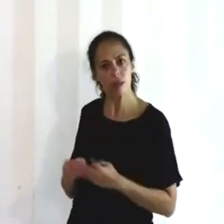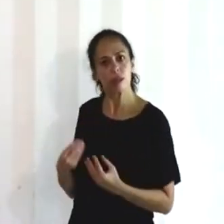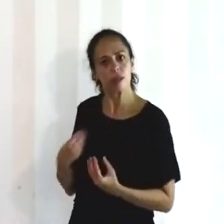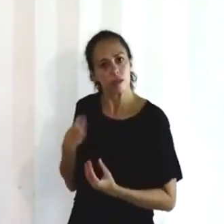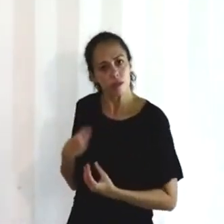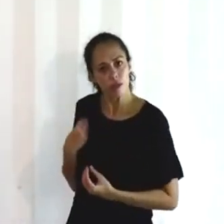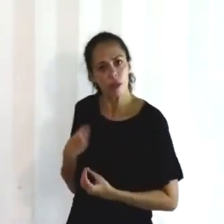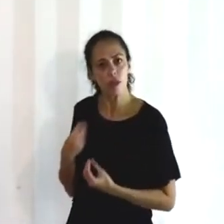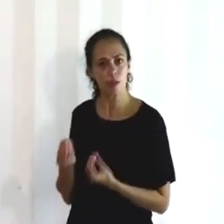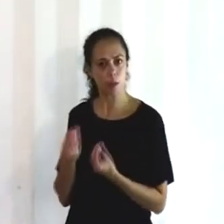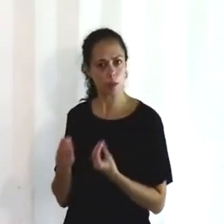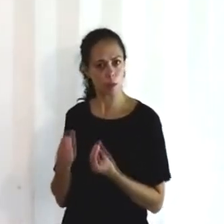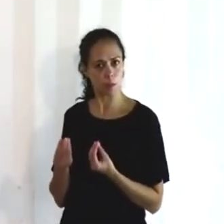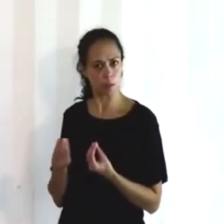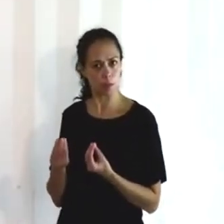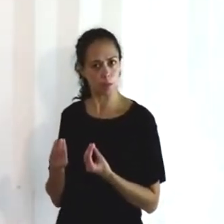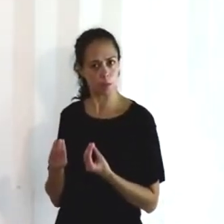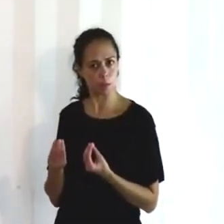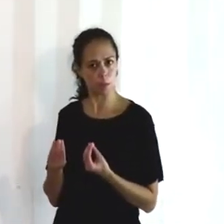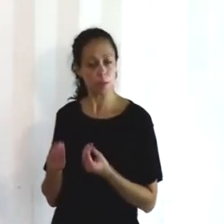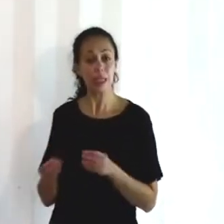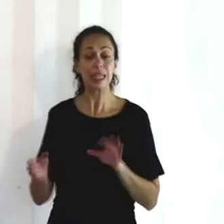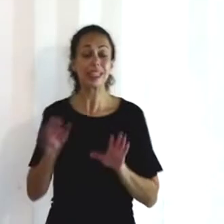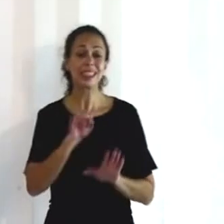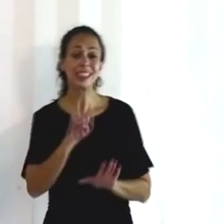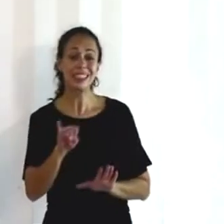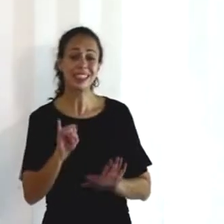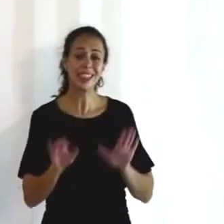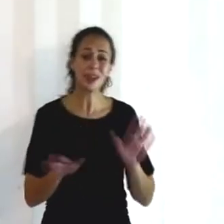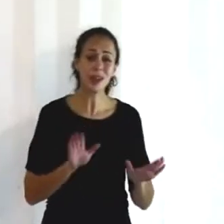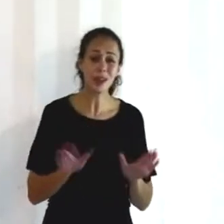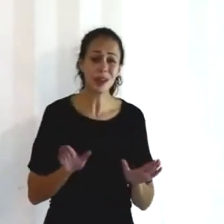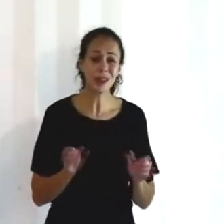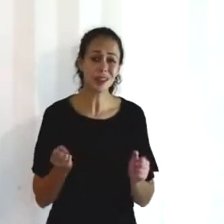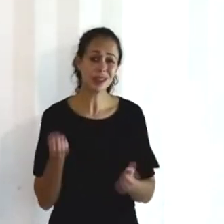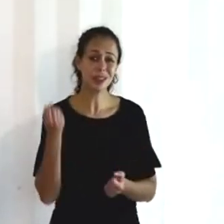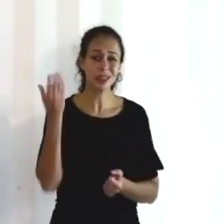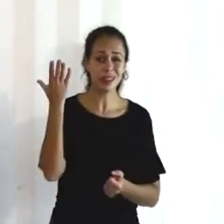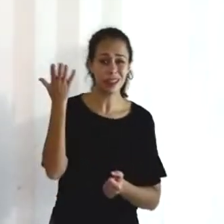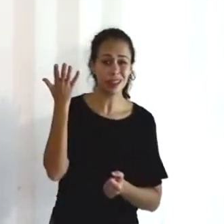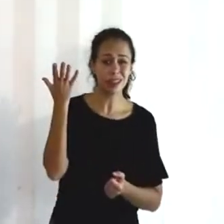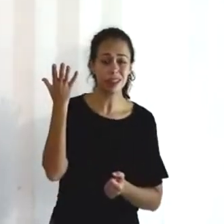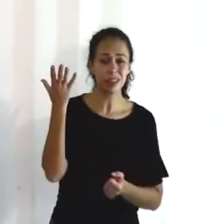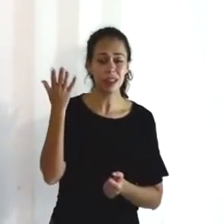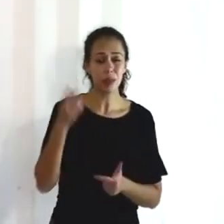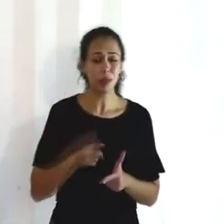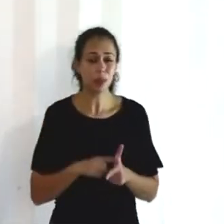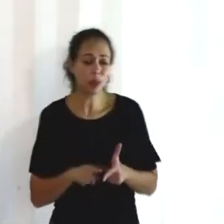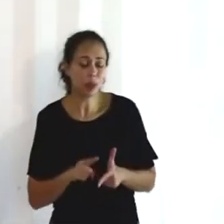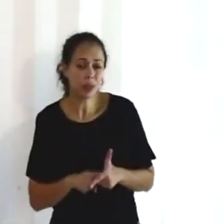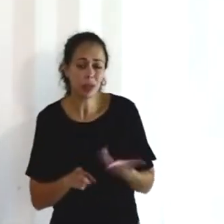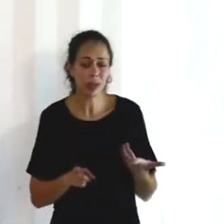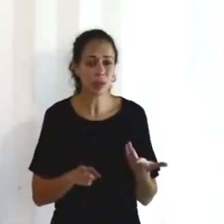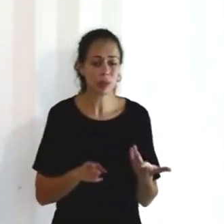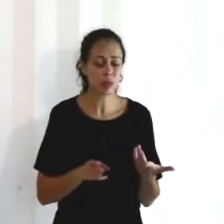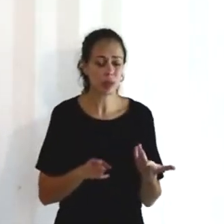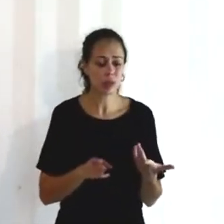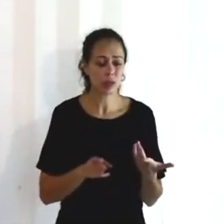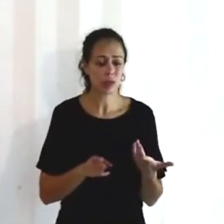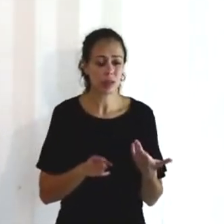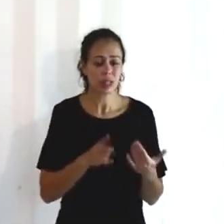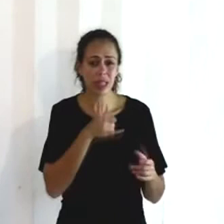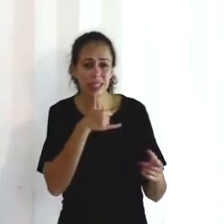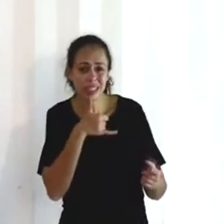aquelas pessoas que de alguma maneira nos ofenderam, nos magoaram, ou alguma coisa assim, nós ficaremos desconectados